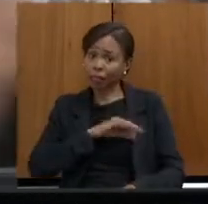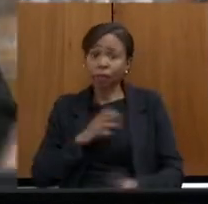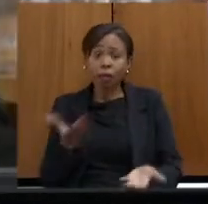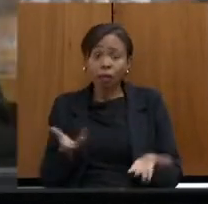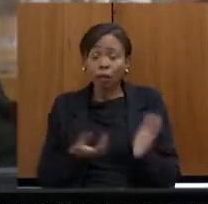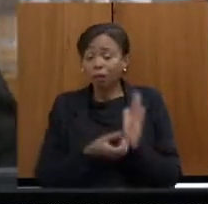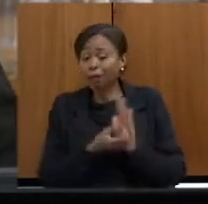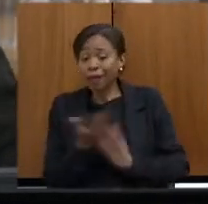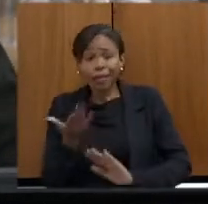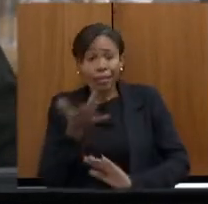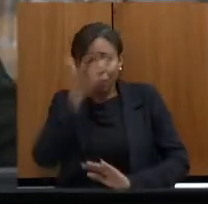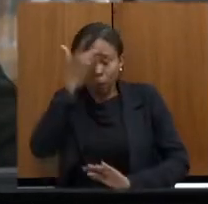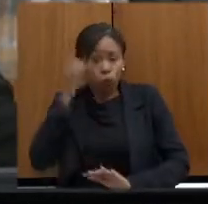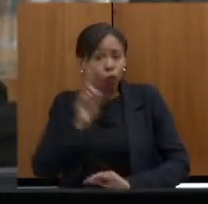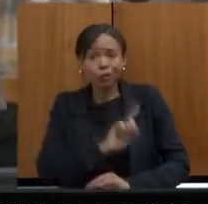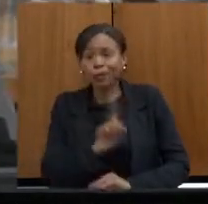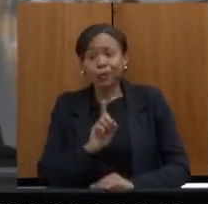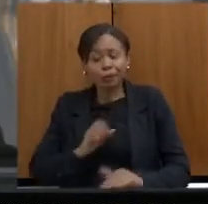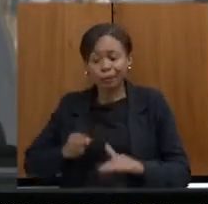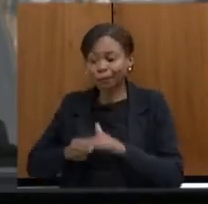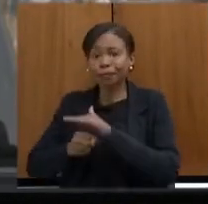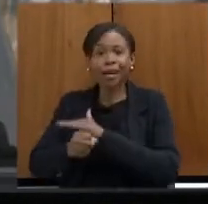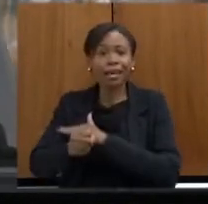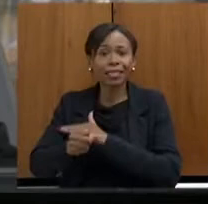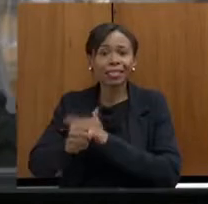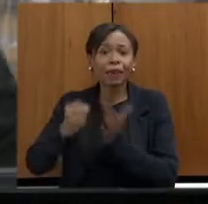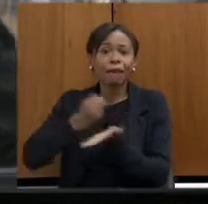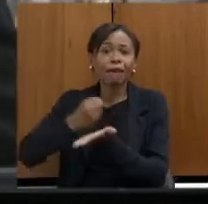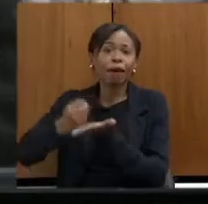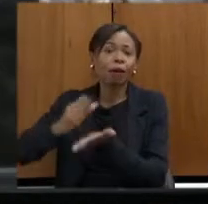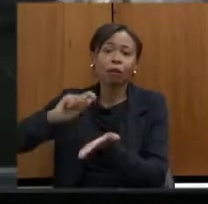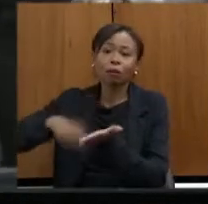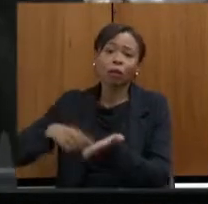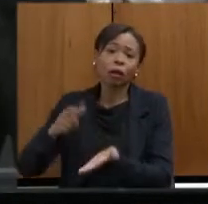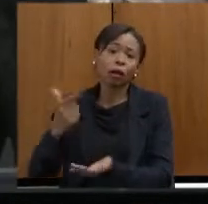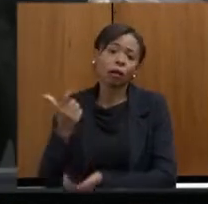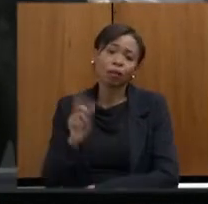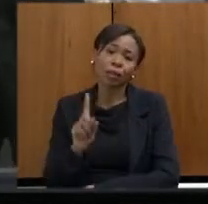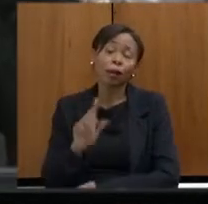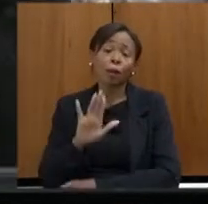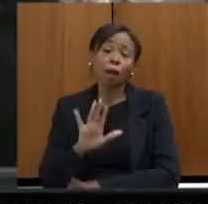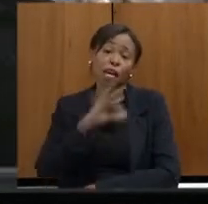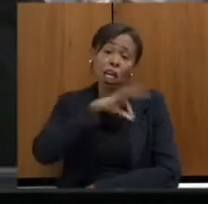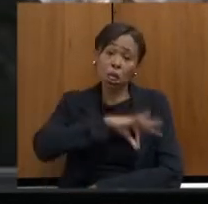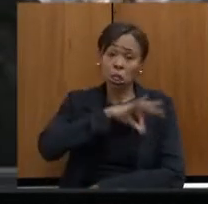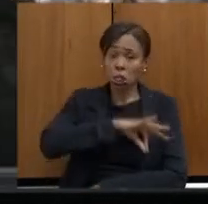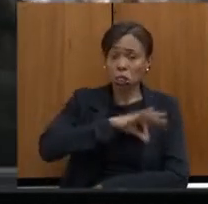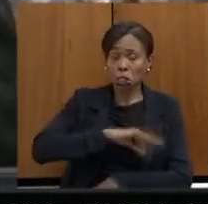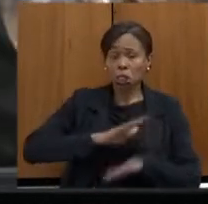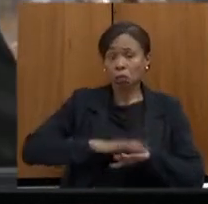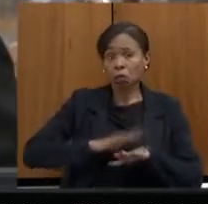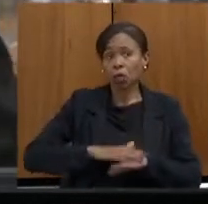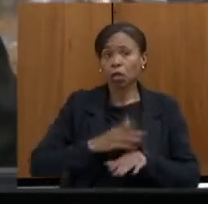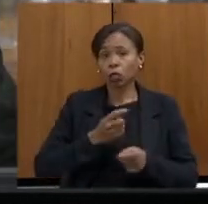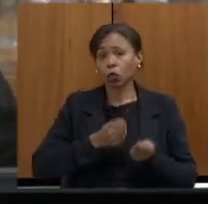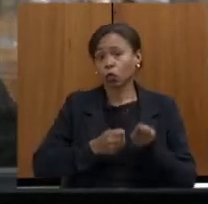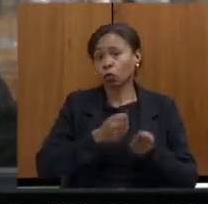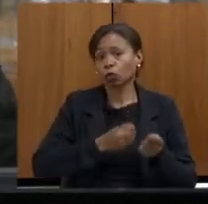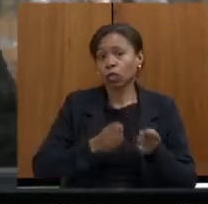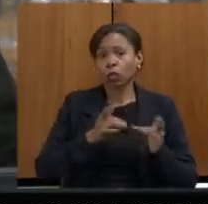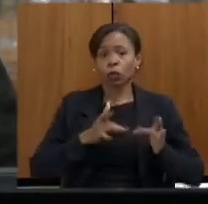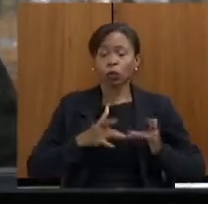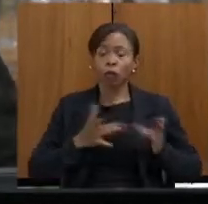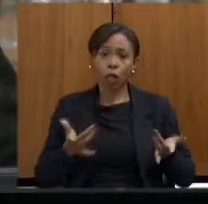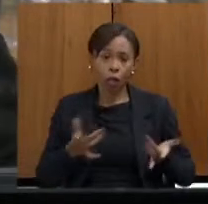vão para essas vagas formais. Elas vão gerar rendas através da economia popular solidária e de tudo